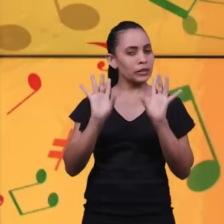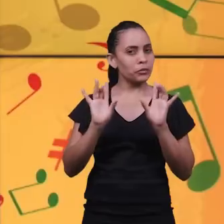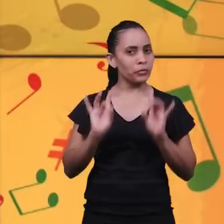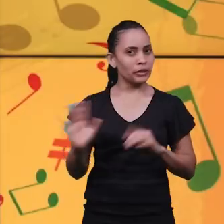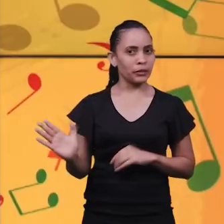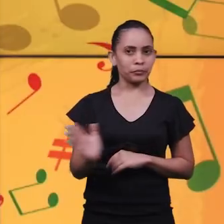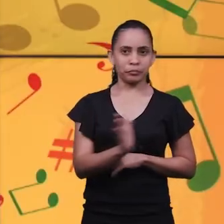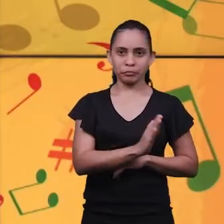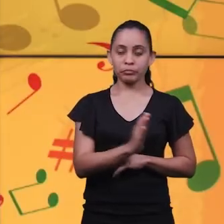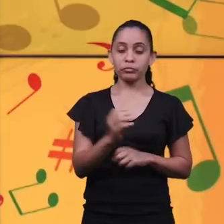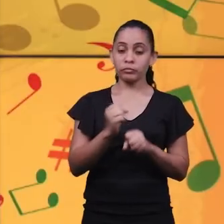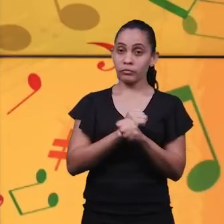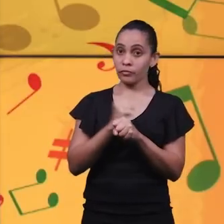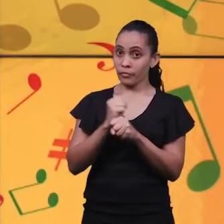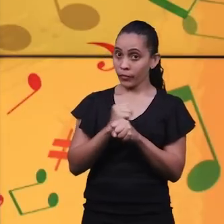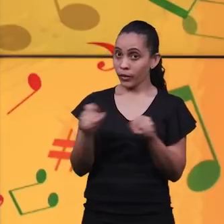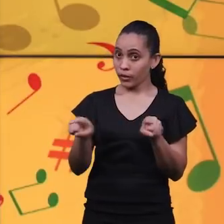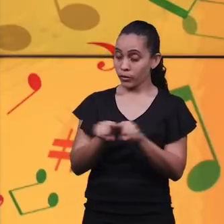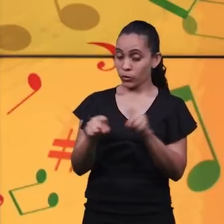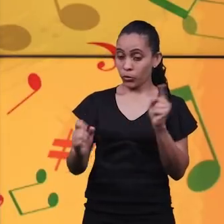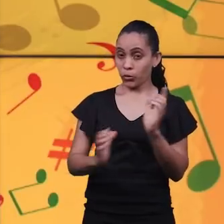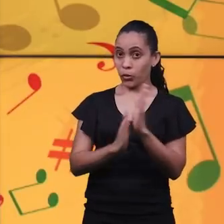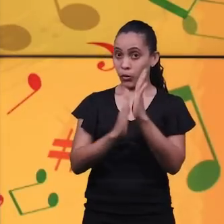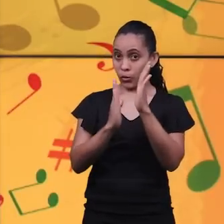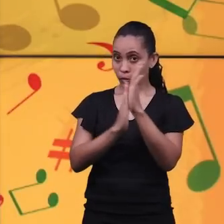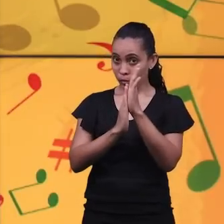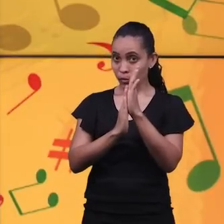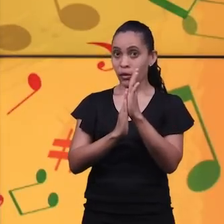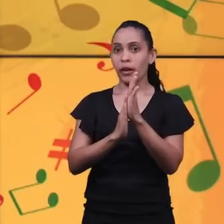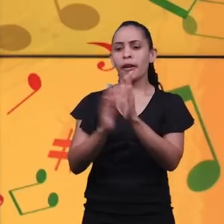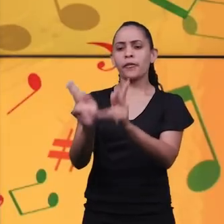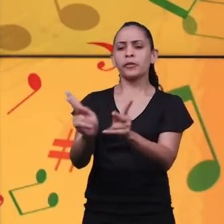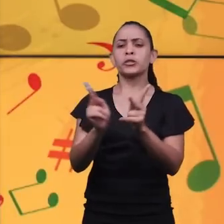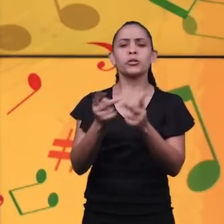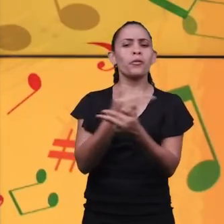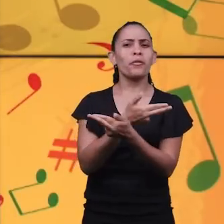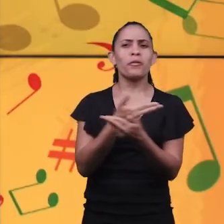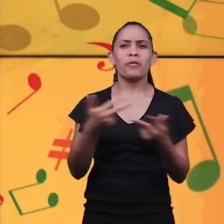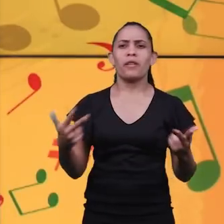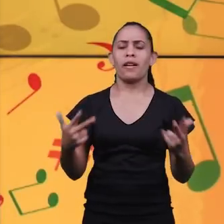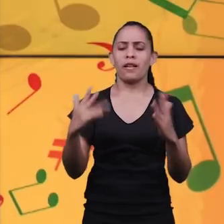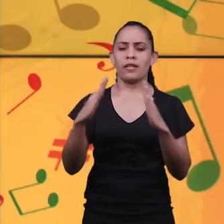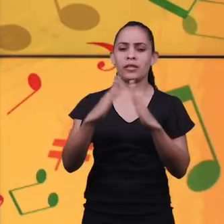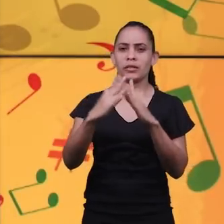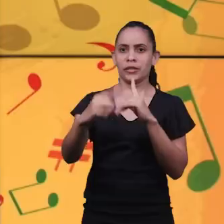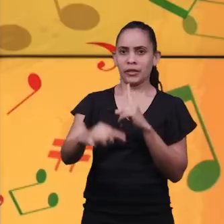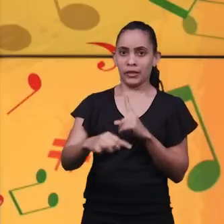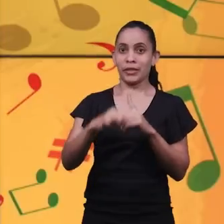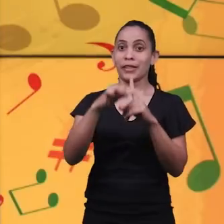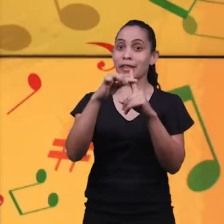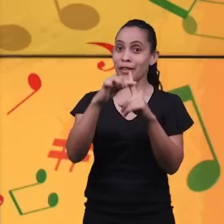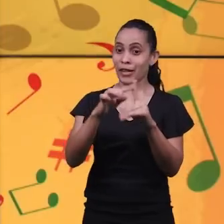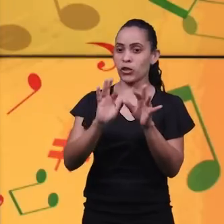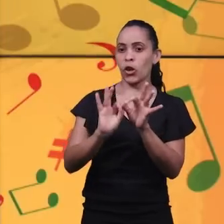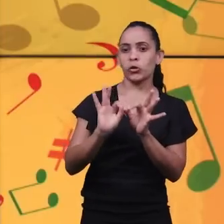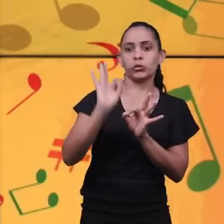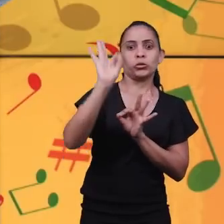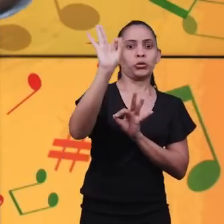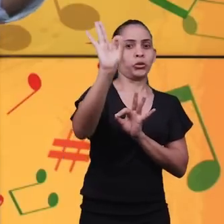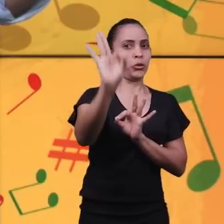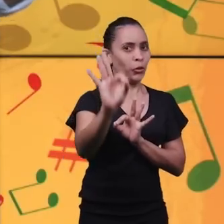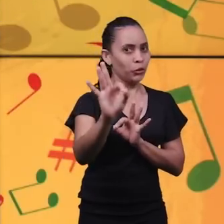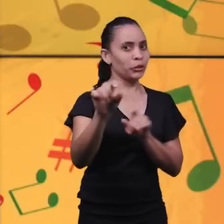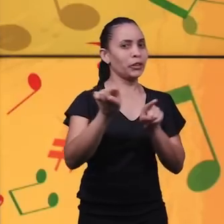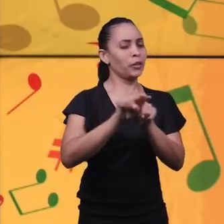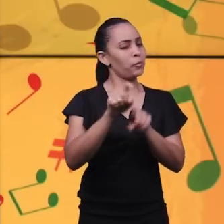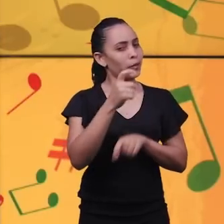melhor. Neste ano também, o quadro Perfeito Louvor visitou várias igrejas. Igrejas de